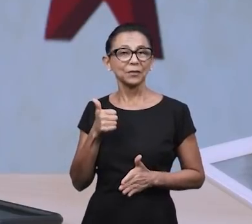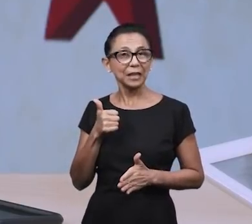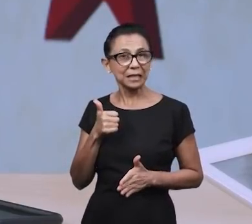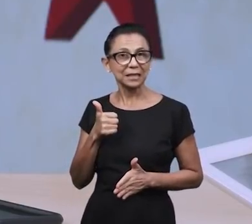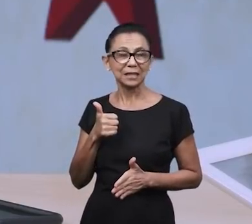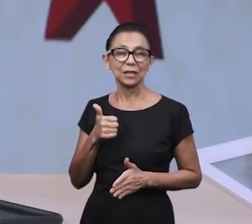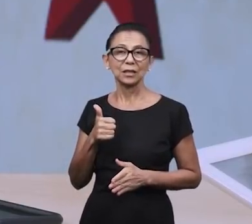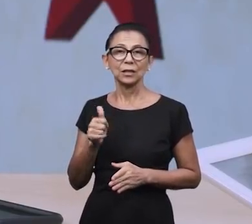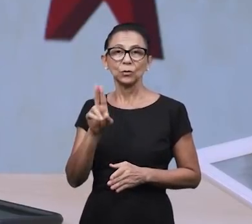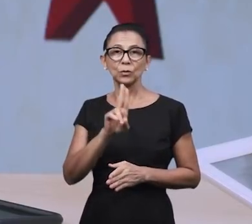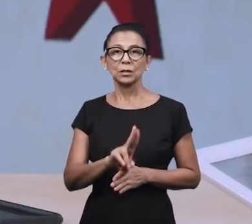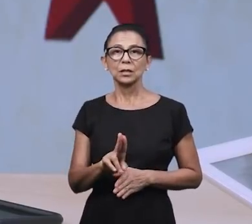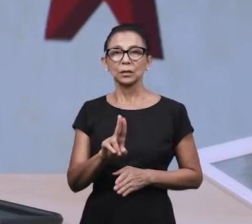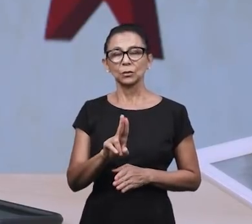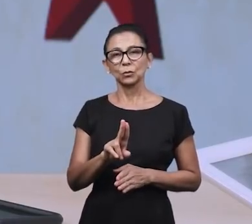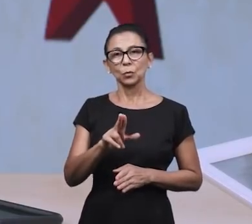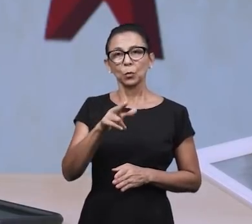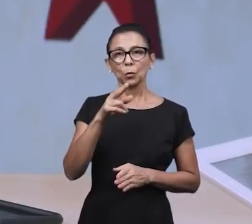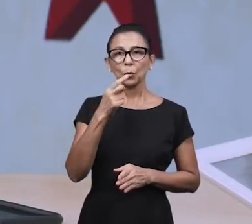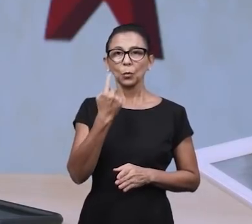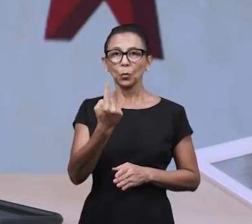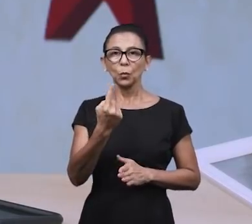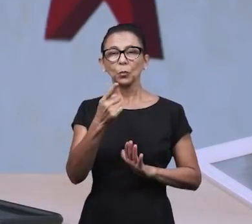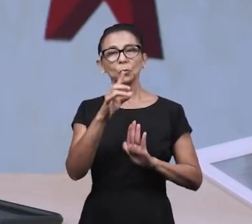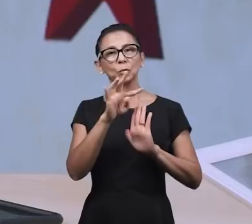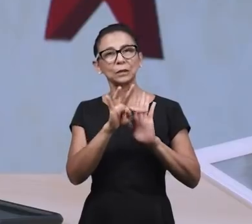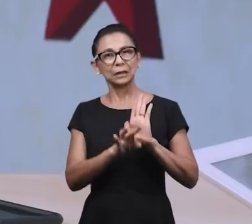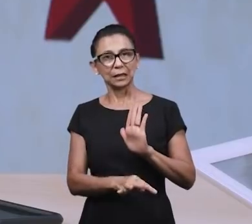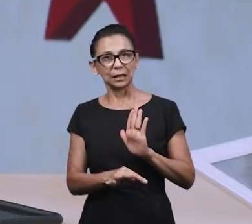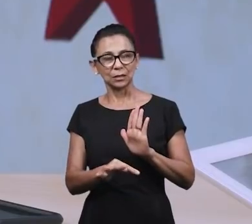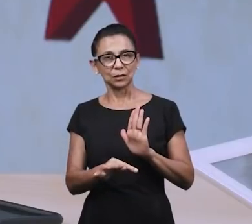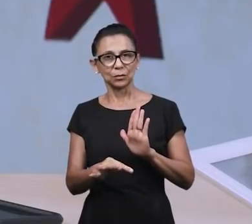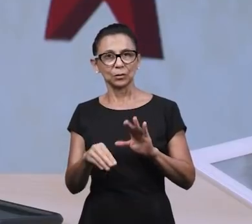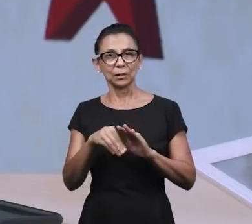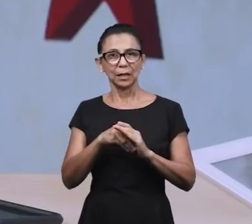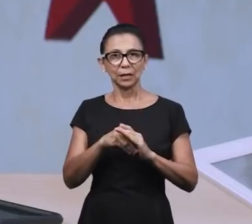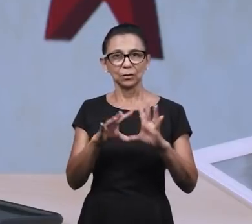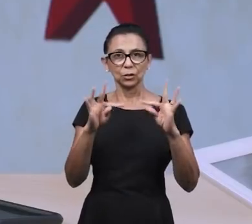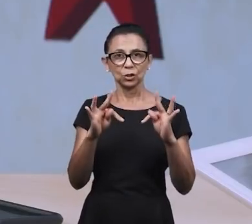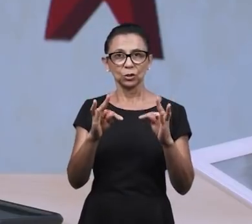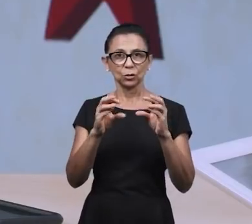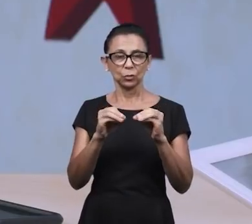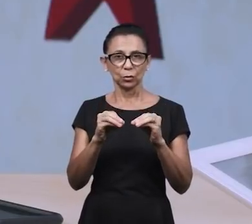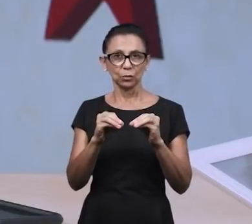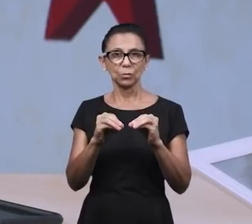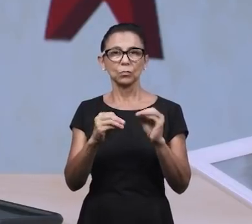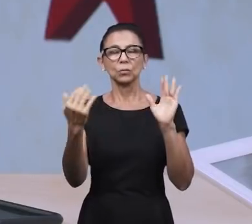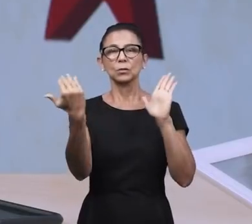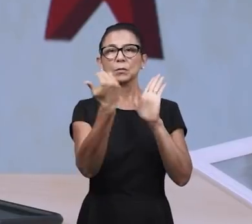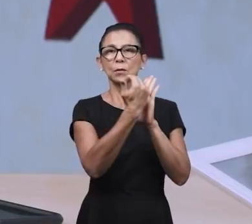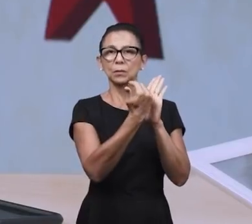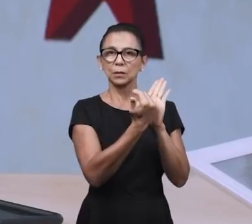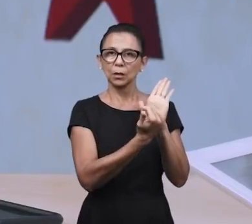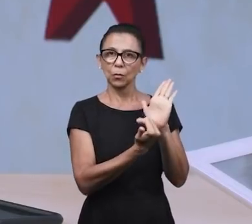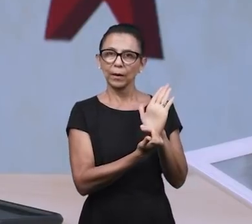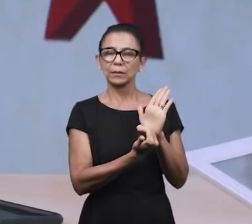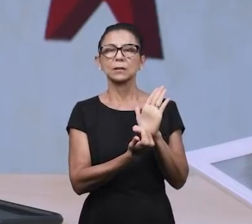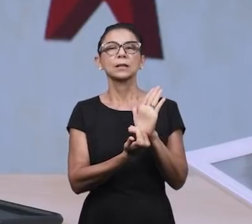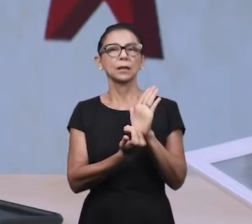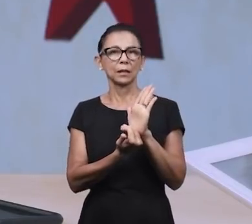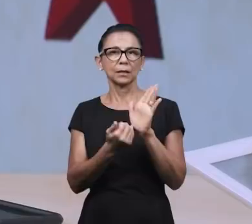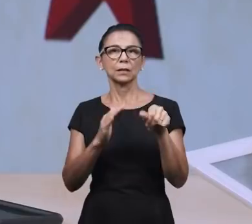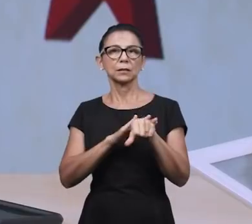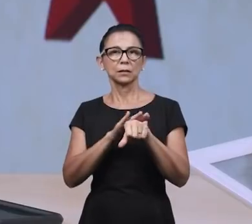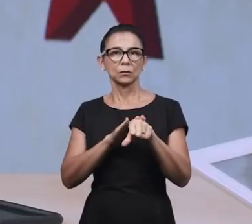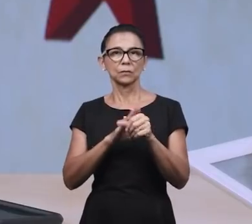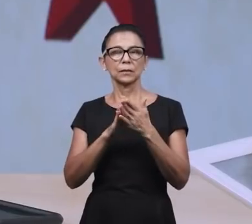com um único texto, e já expliquei também na edição anterior, por ser esse texto extremamente completo,